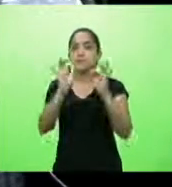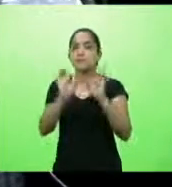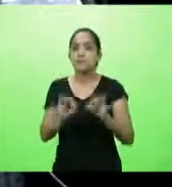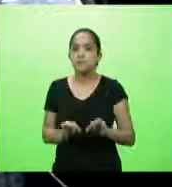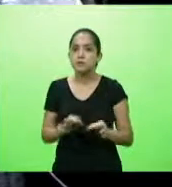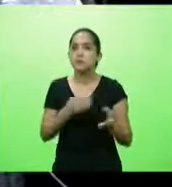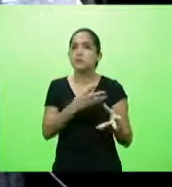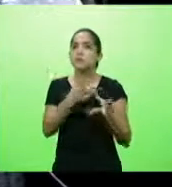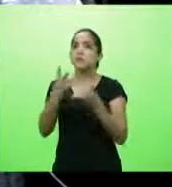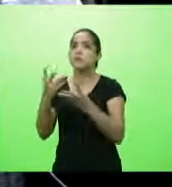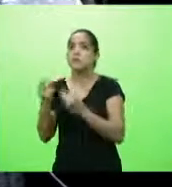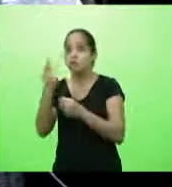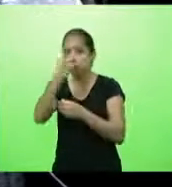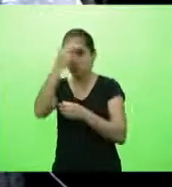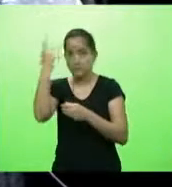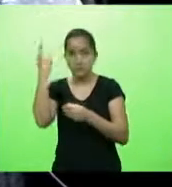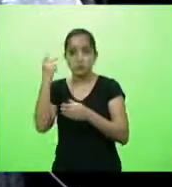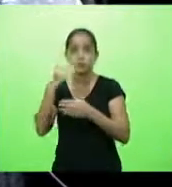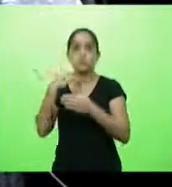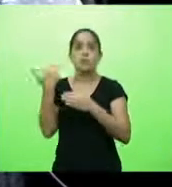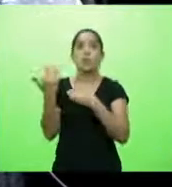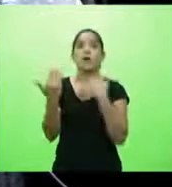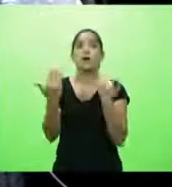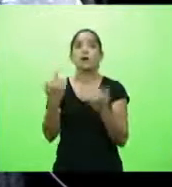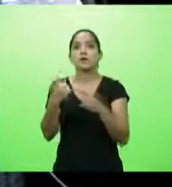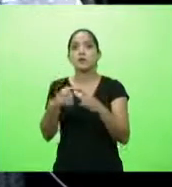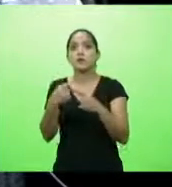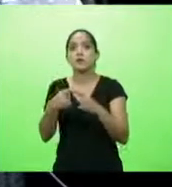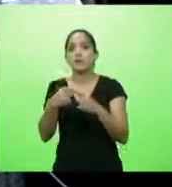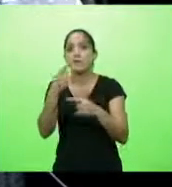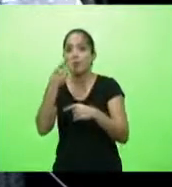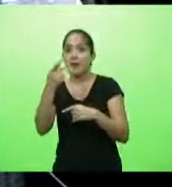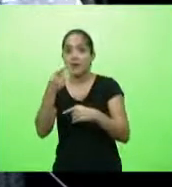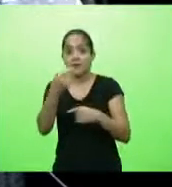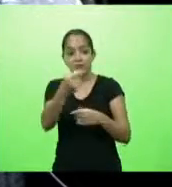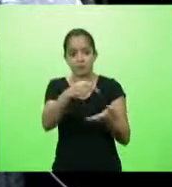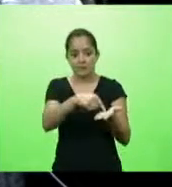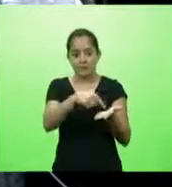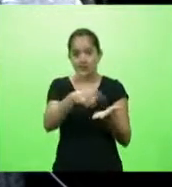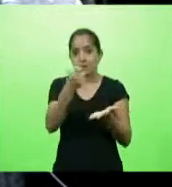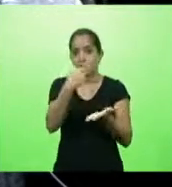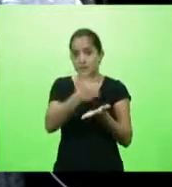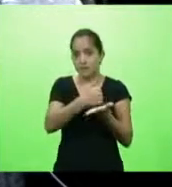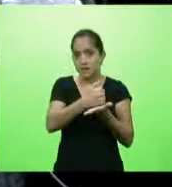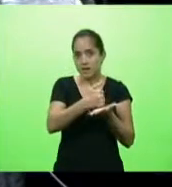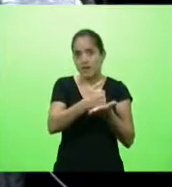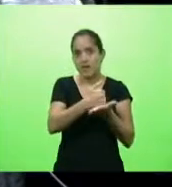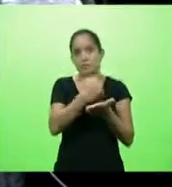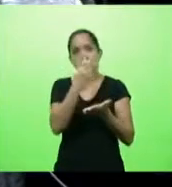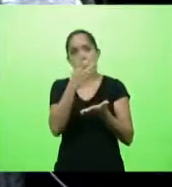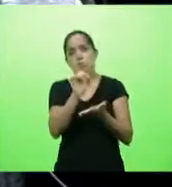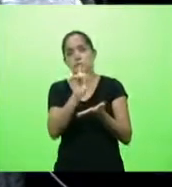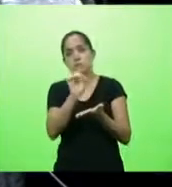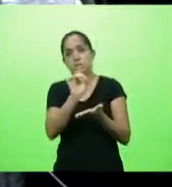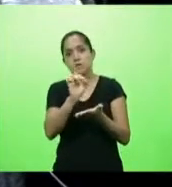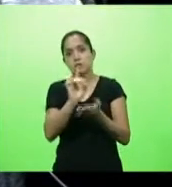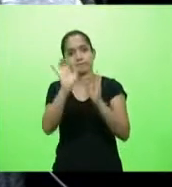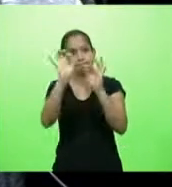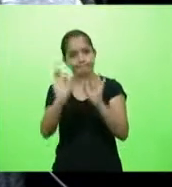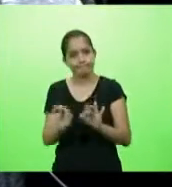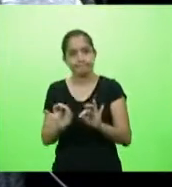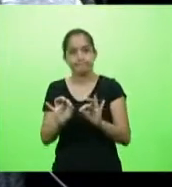muitas pessoas morreram porque algum desgraçado falou para eles que isso aqui fazia mal. Tenho certeza que gente morreu por causa